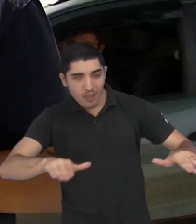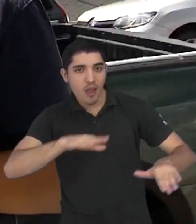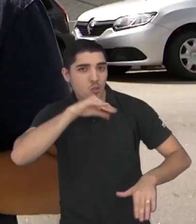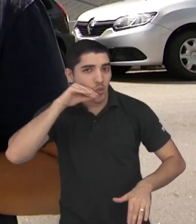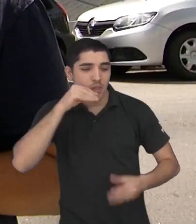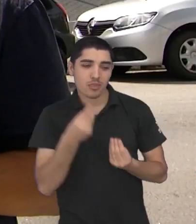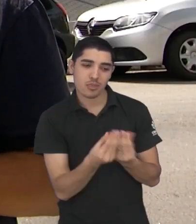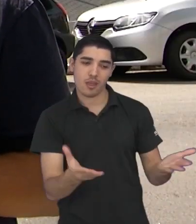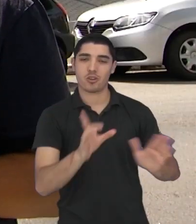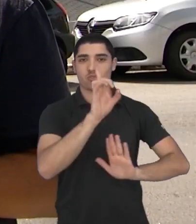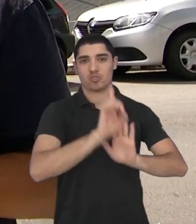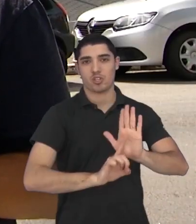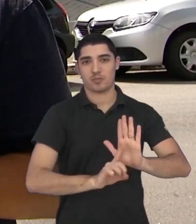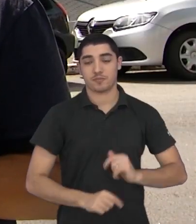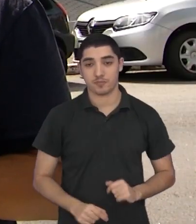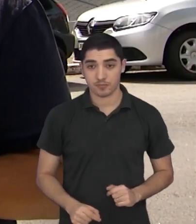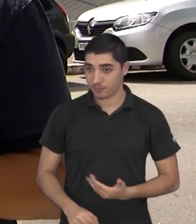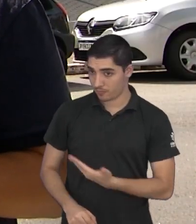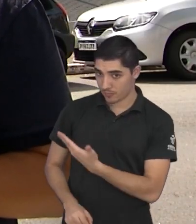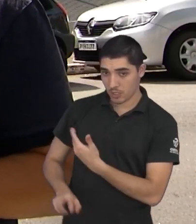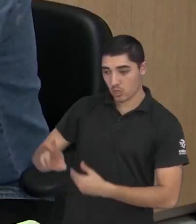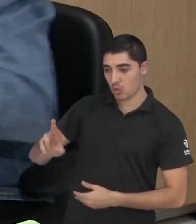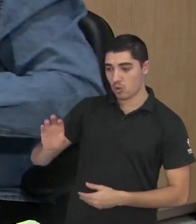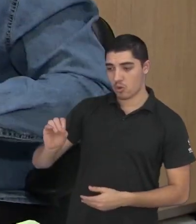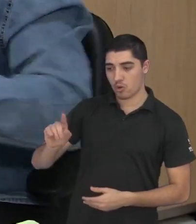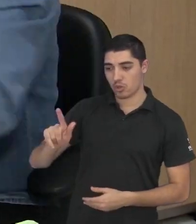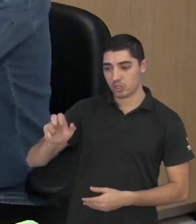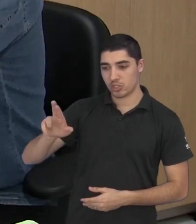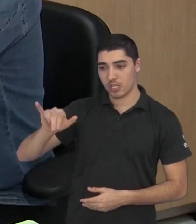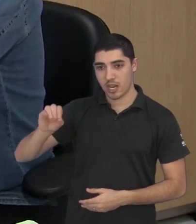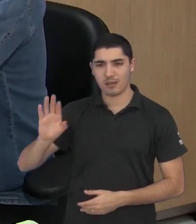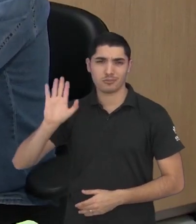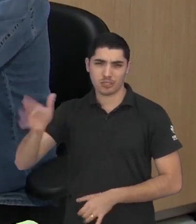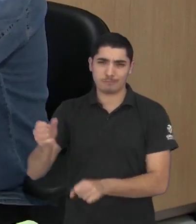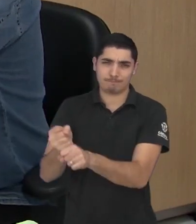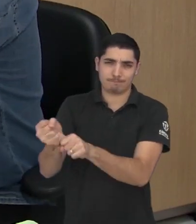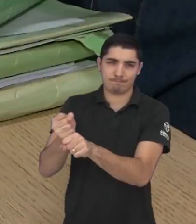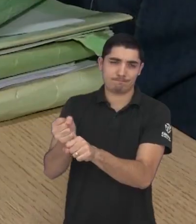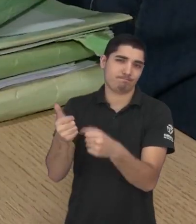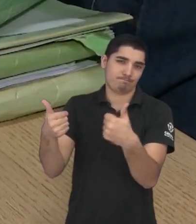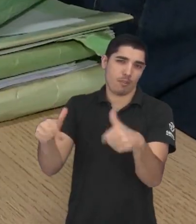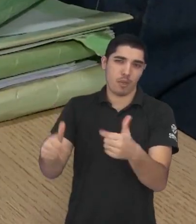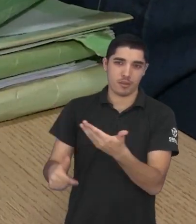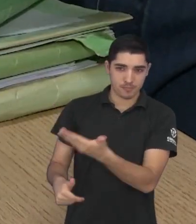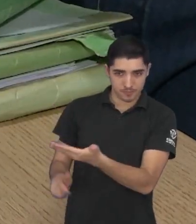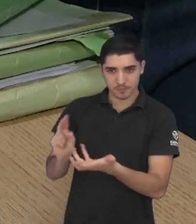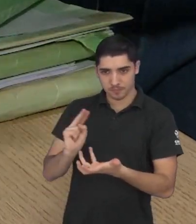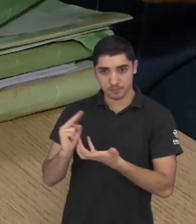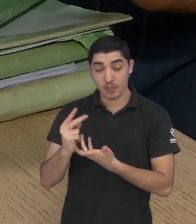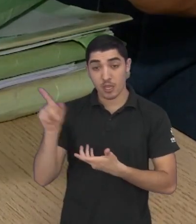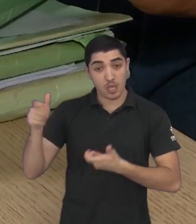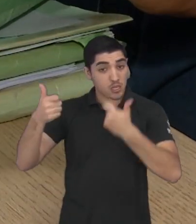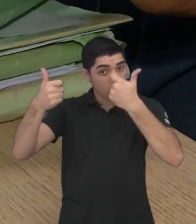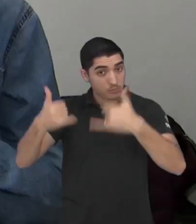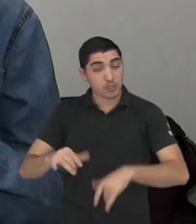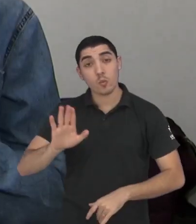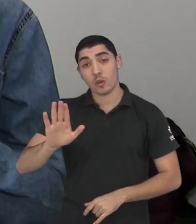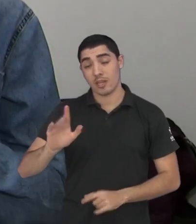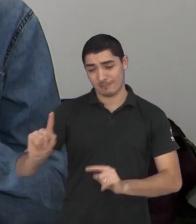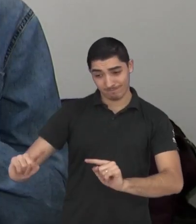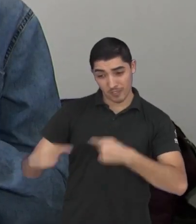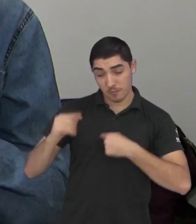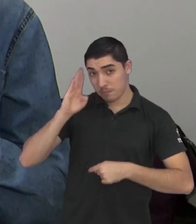o atendimento médico na saúde. O primeiro orador a usar a tribuna durante o período do pinga-fogo foi o vereador Fernando Petit.